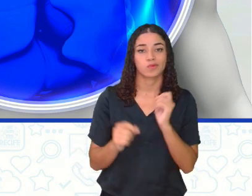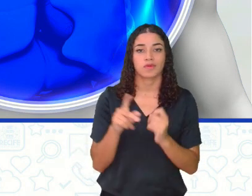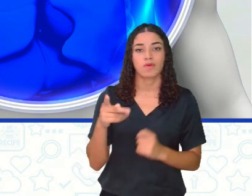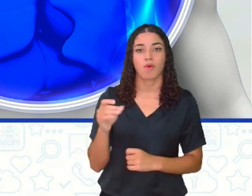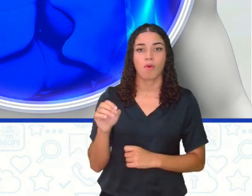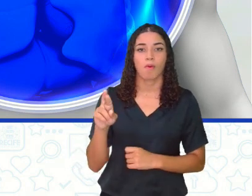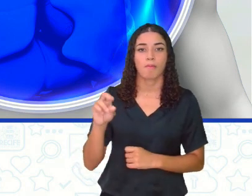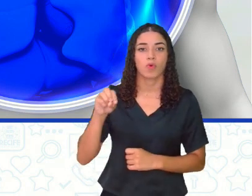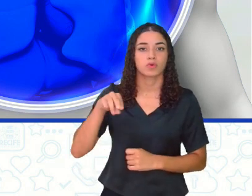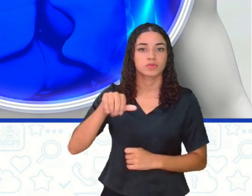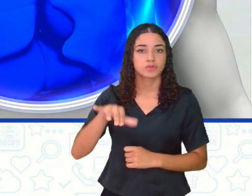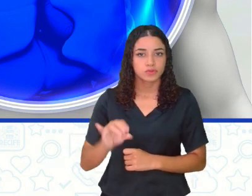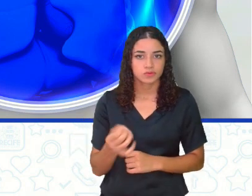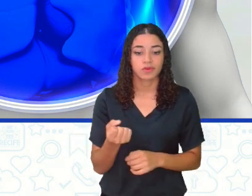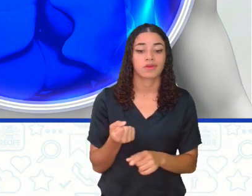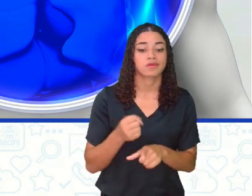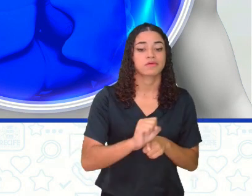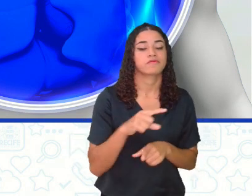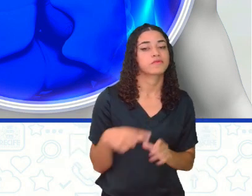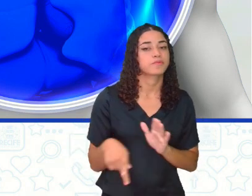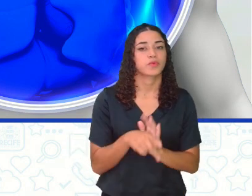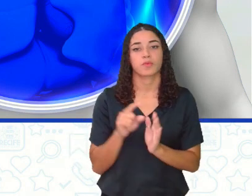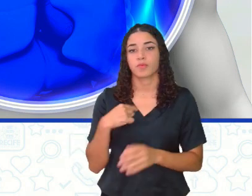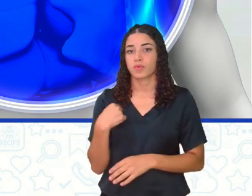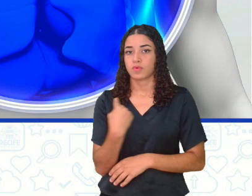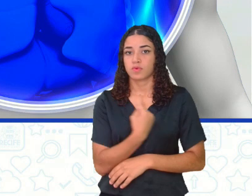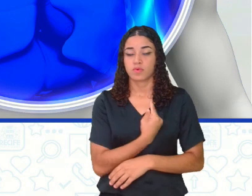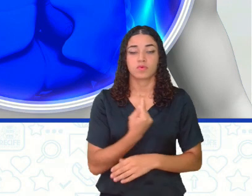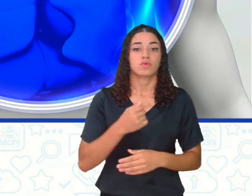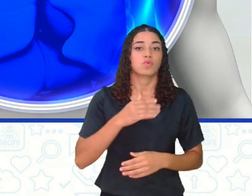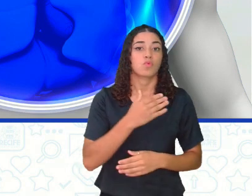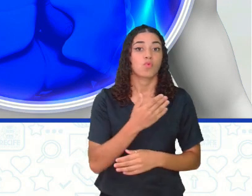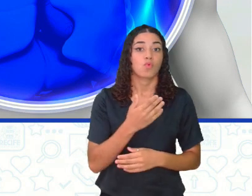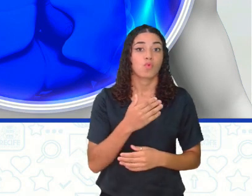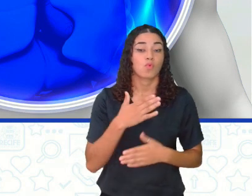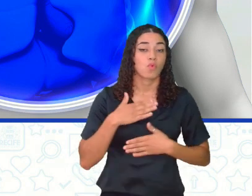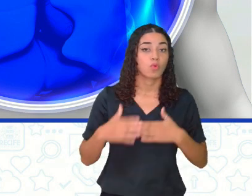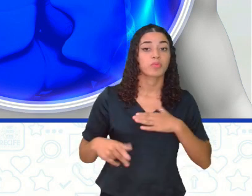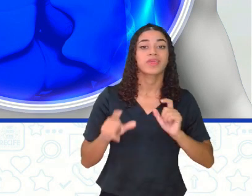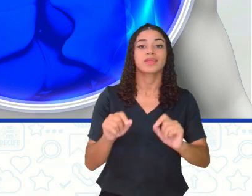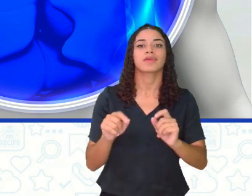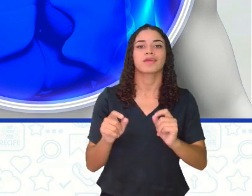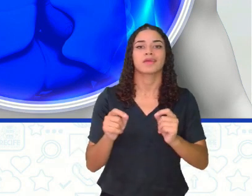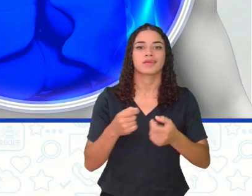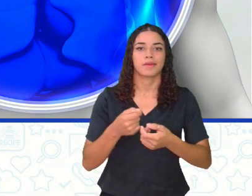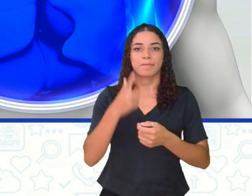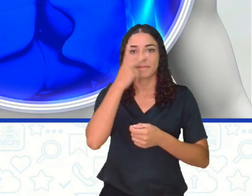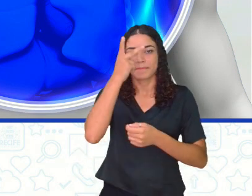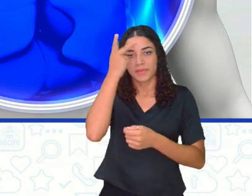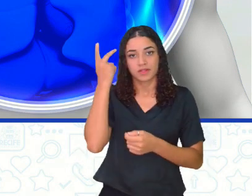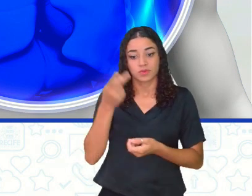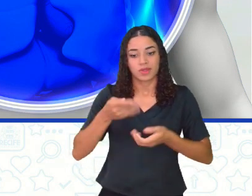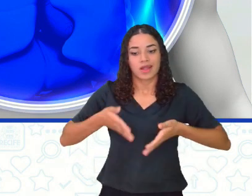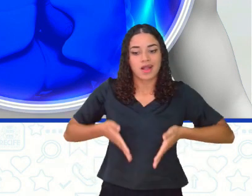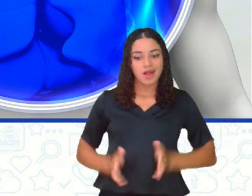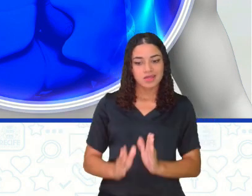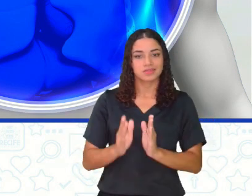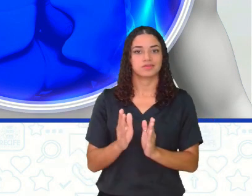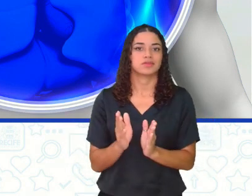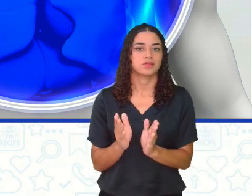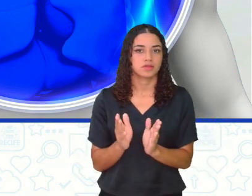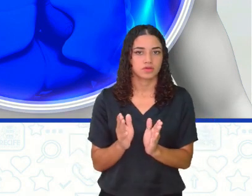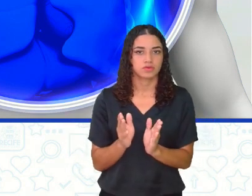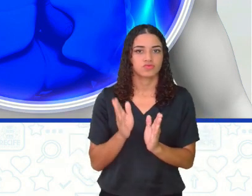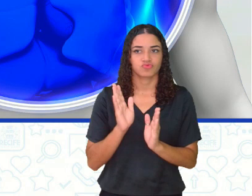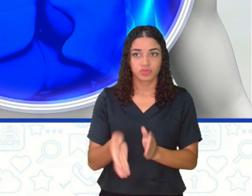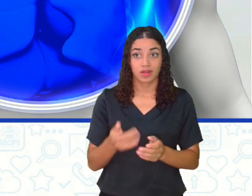que atua na defesa do organismo do recém-nascido contra infecções. Nessa fase,